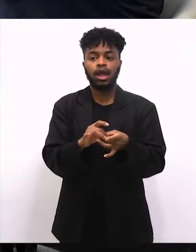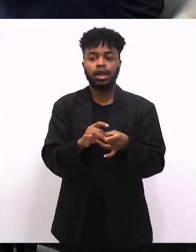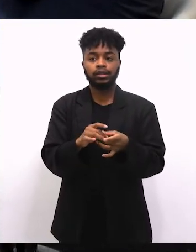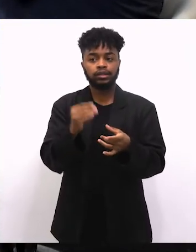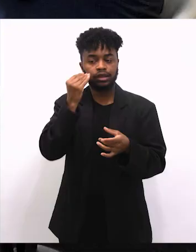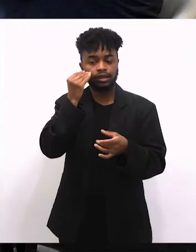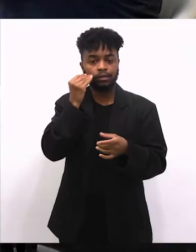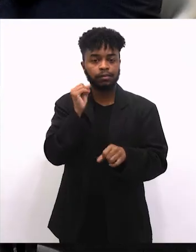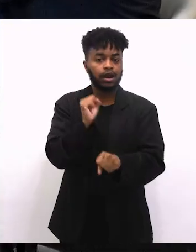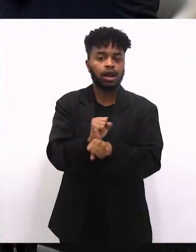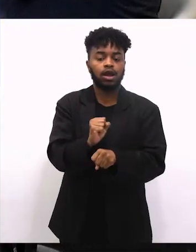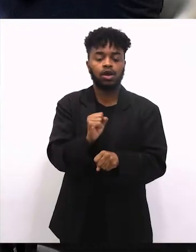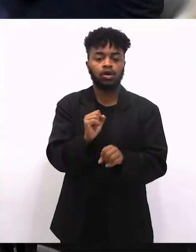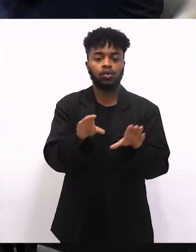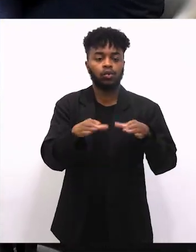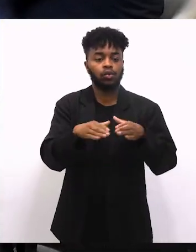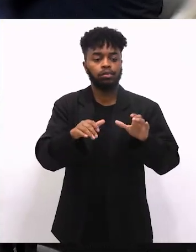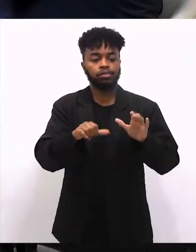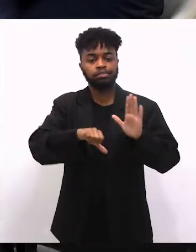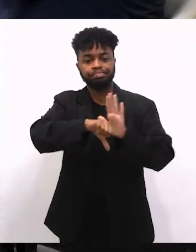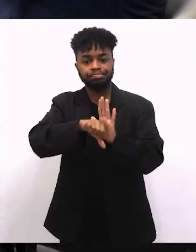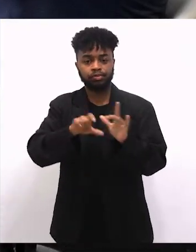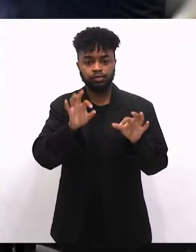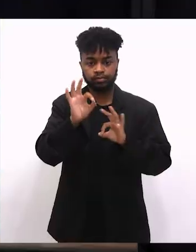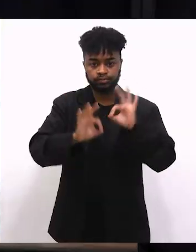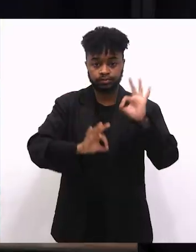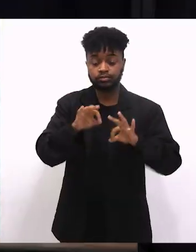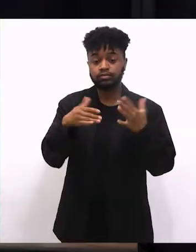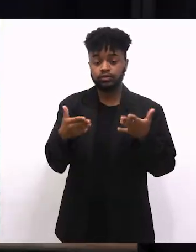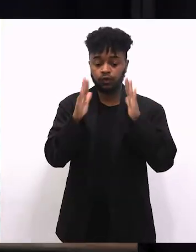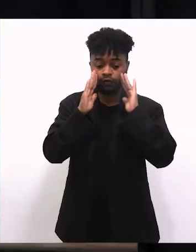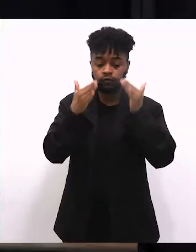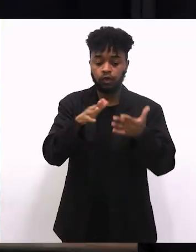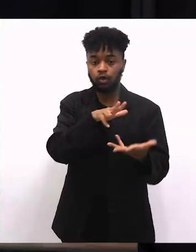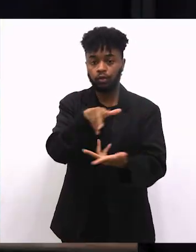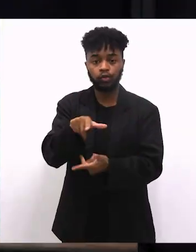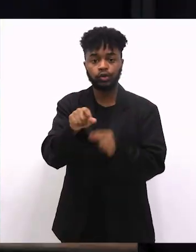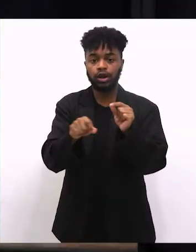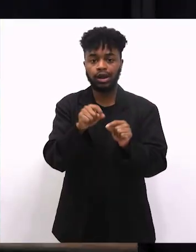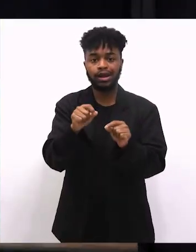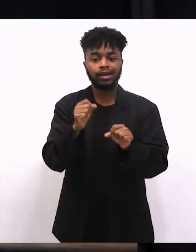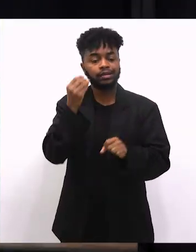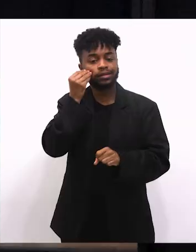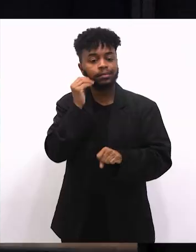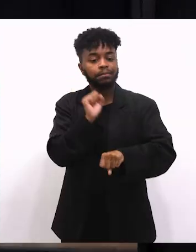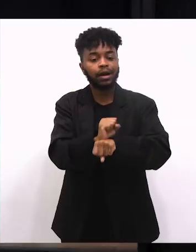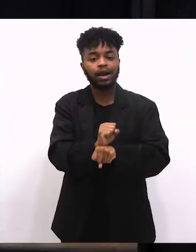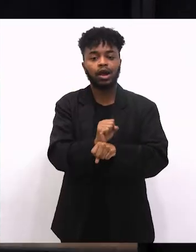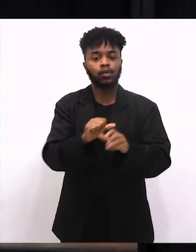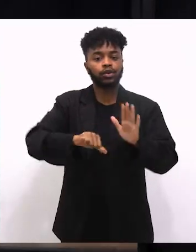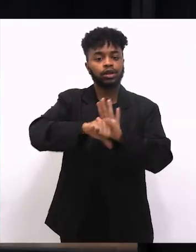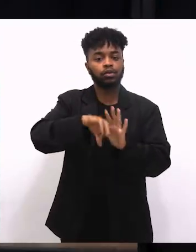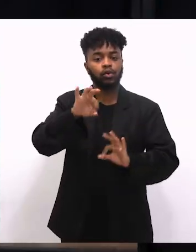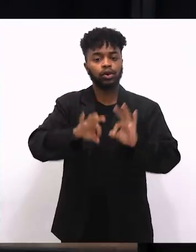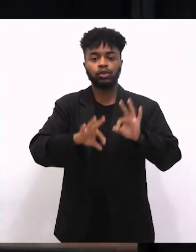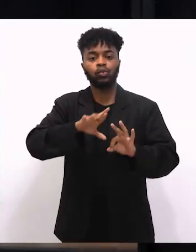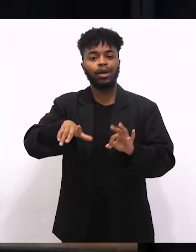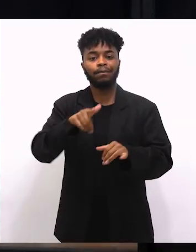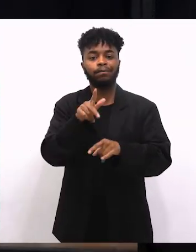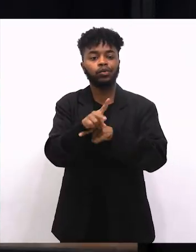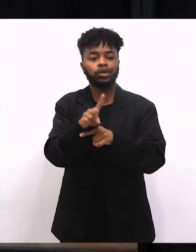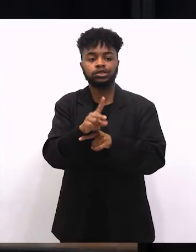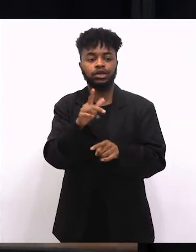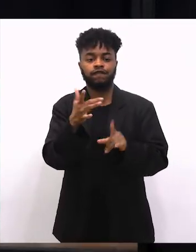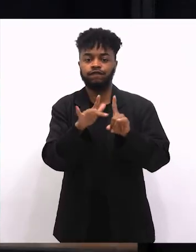Combate aos Crimes Organizados. Ou seja, o enfoque mundial é de combater o crime organizado e não de